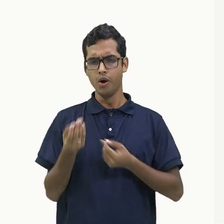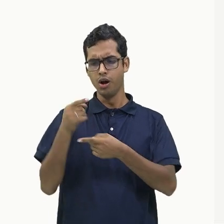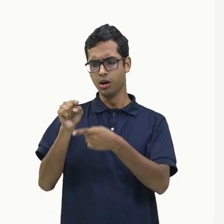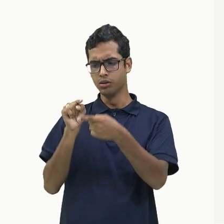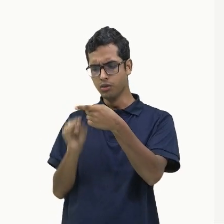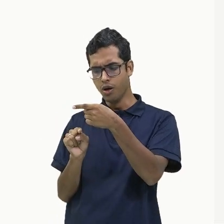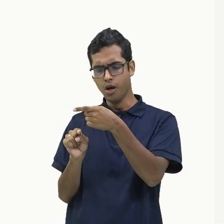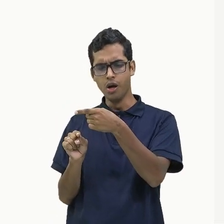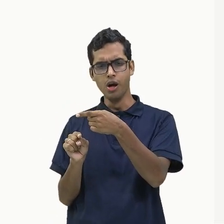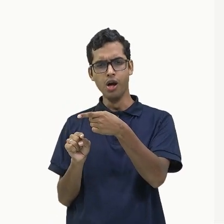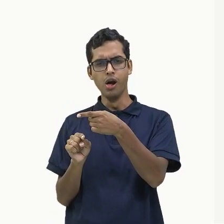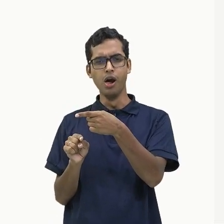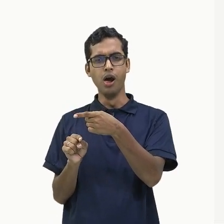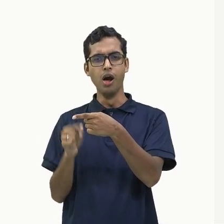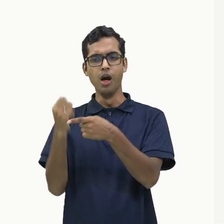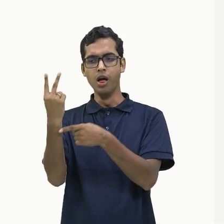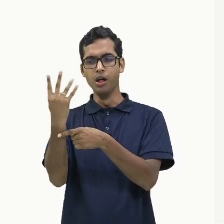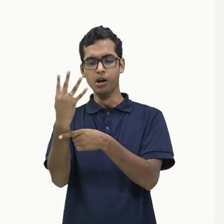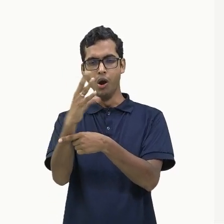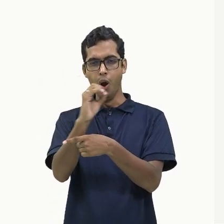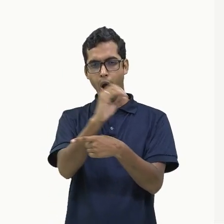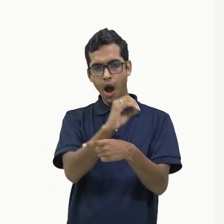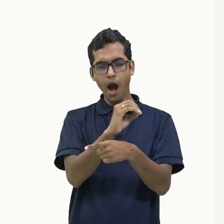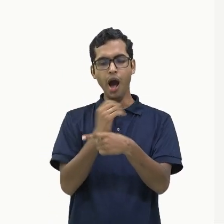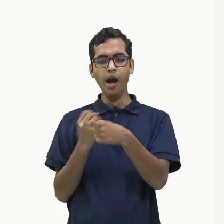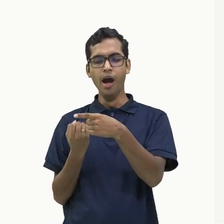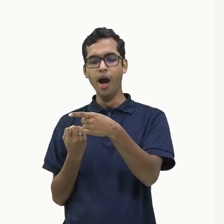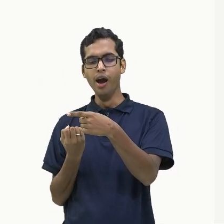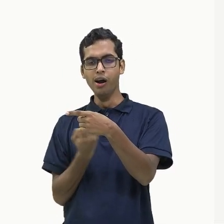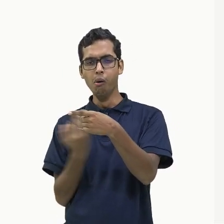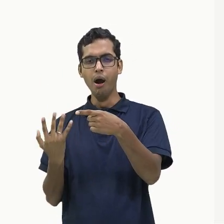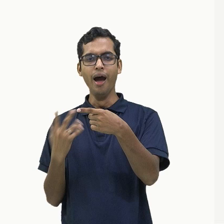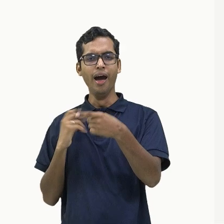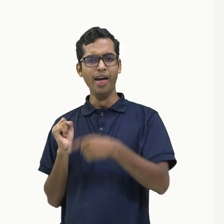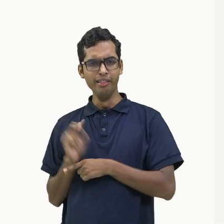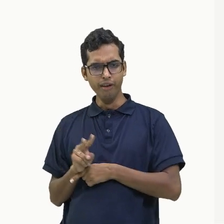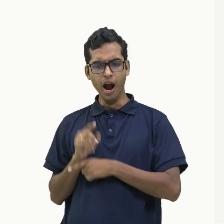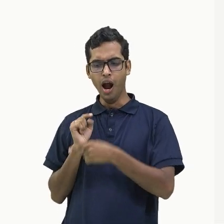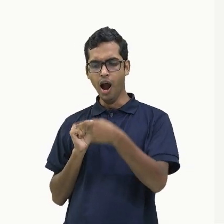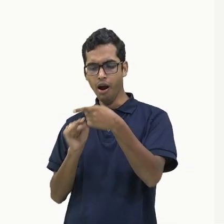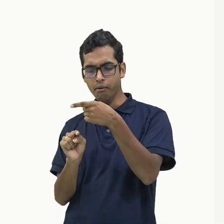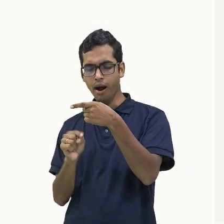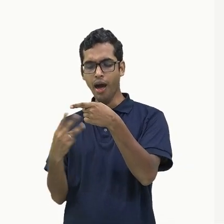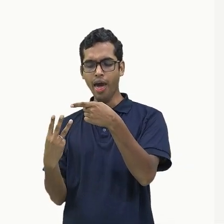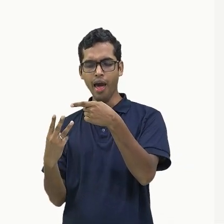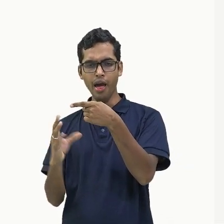razão entre o número de candidatos e o número de vagas. Então, nesse caso aqui,